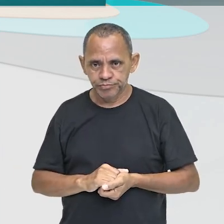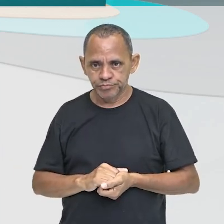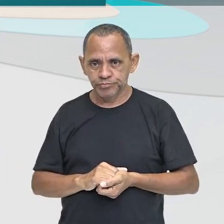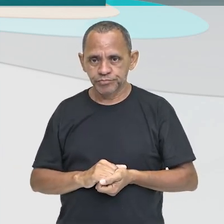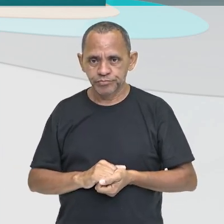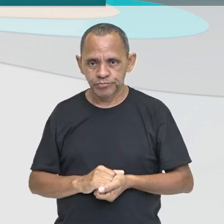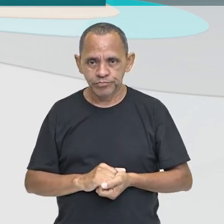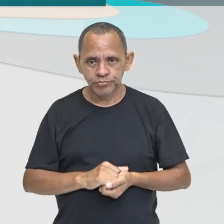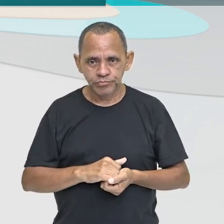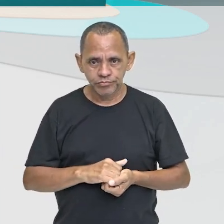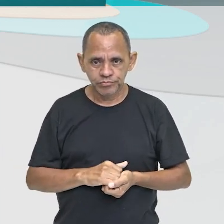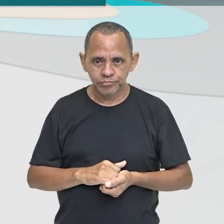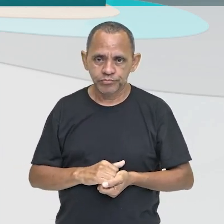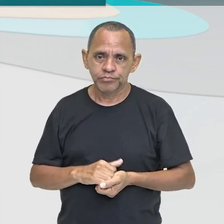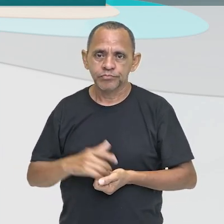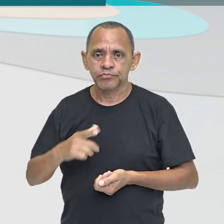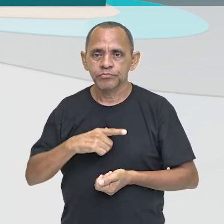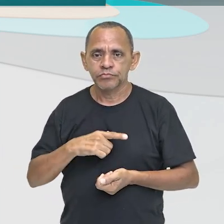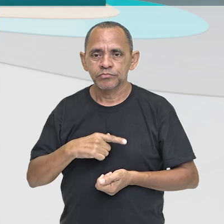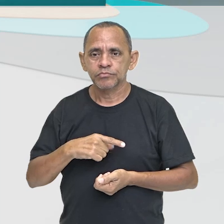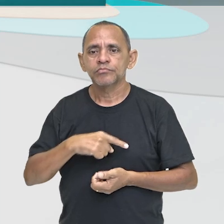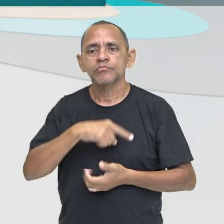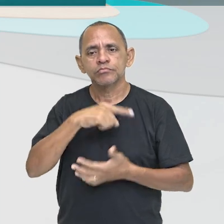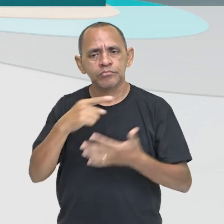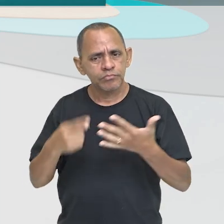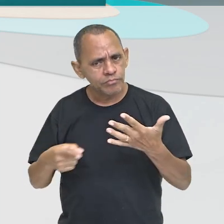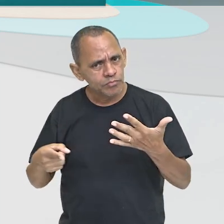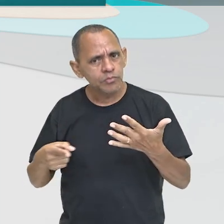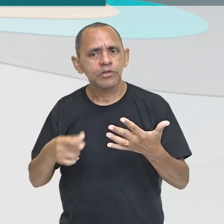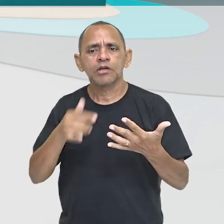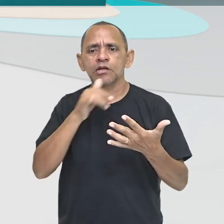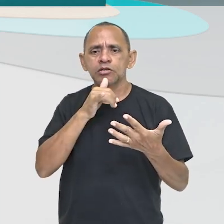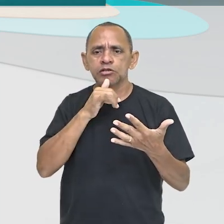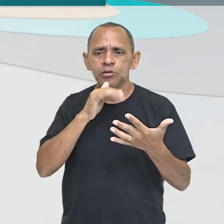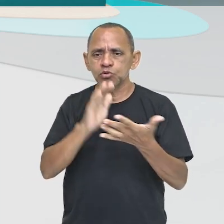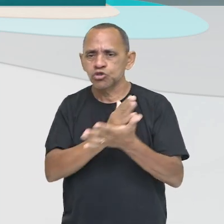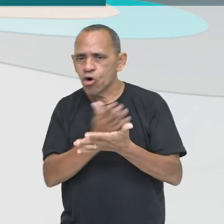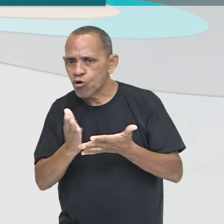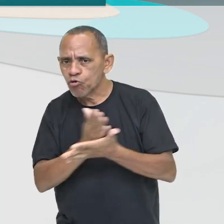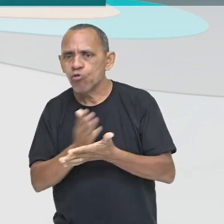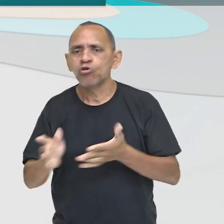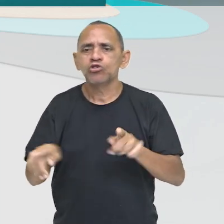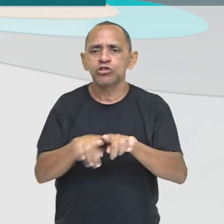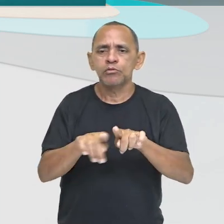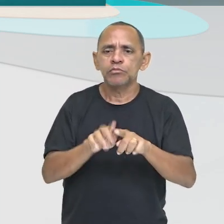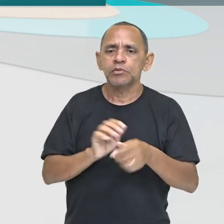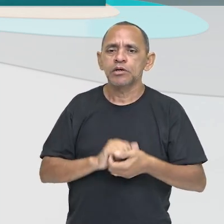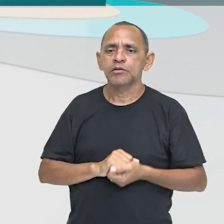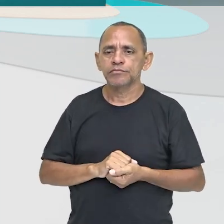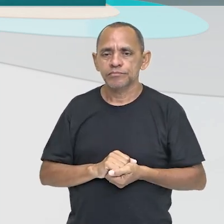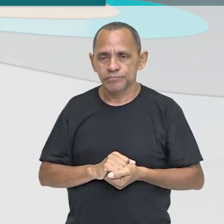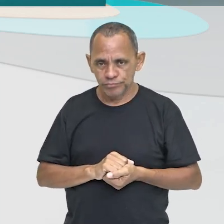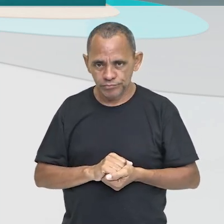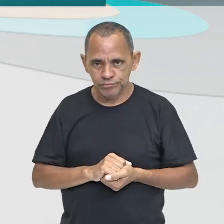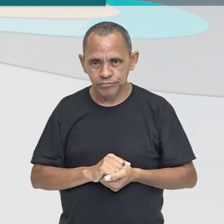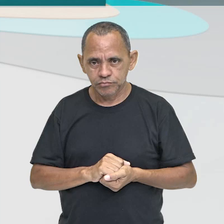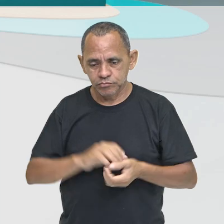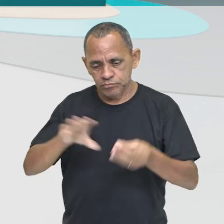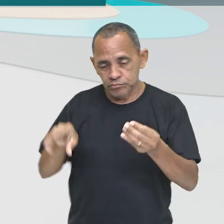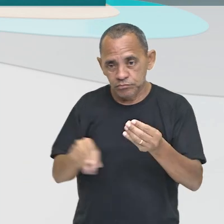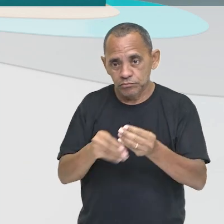Nós vimos alguns exemplos, como slow, né, que é um adjetivo, é uma qualidade, eu acrescento ly,